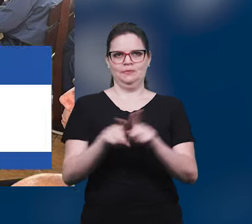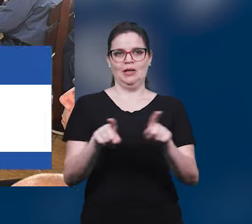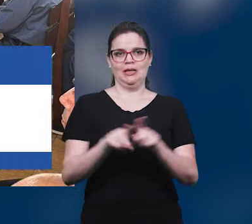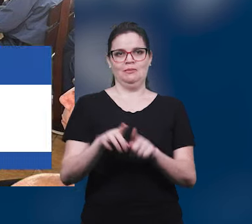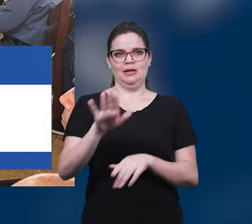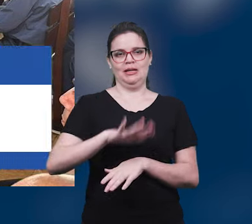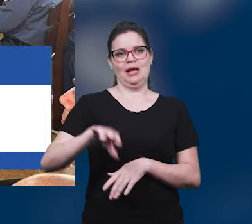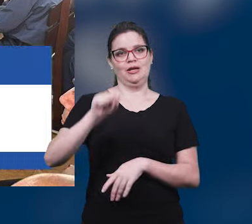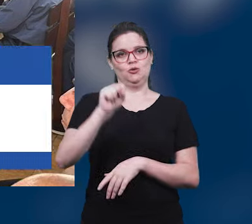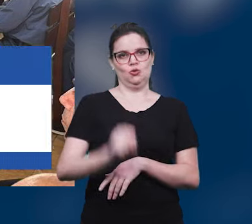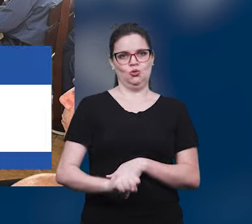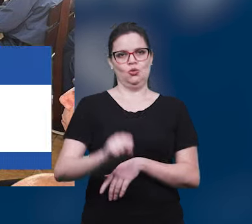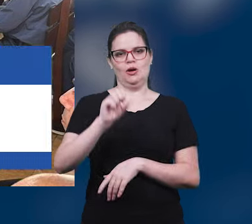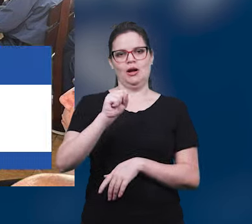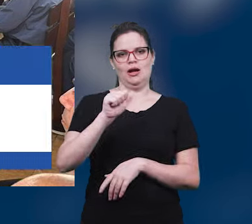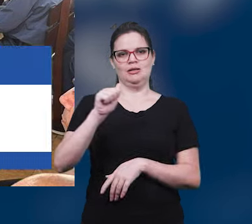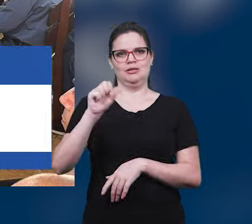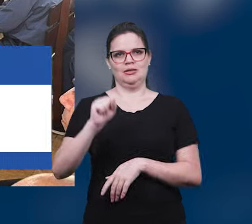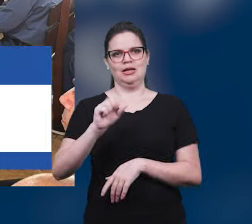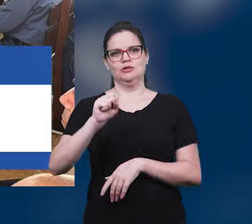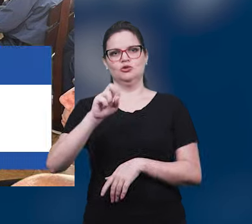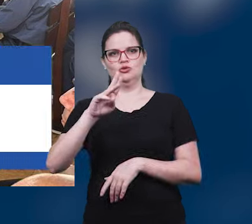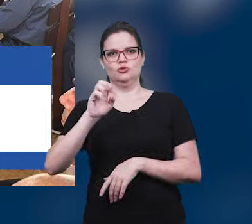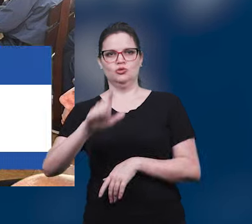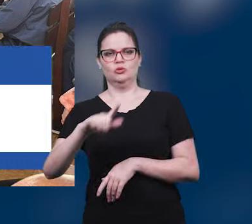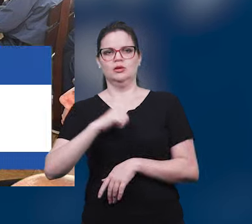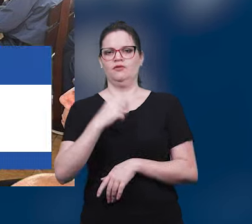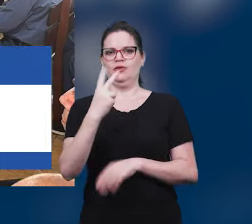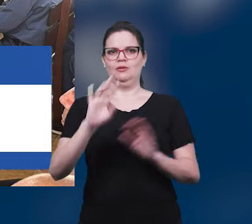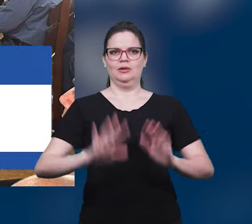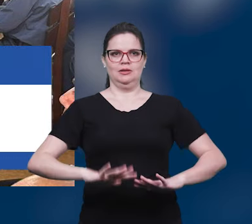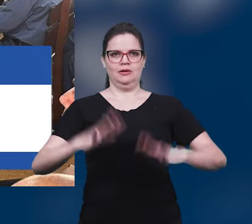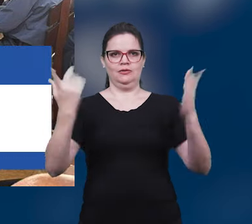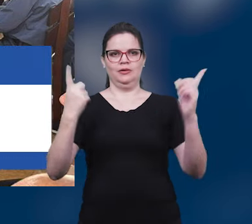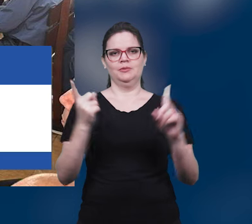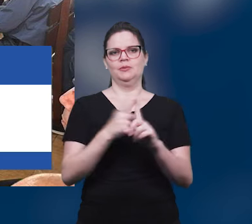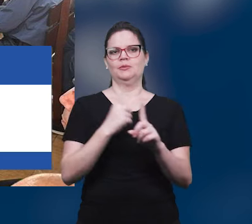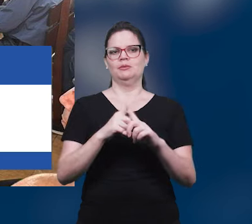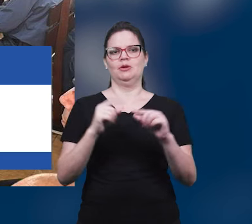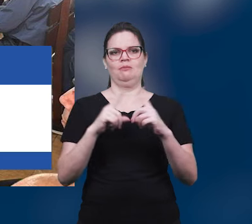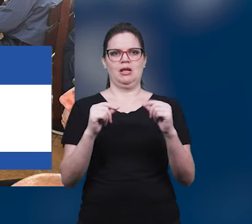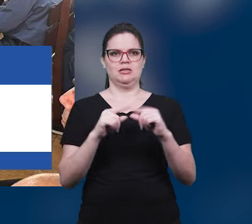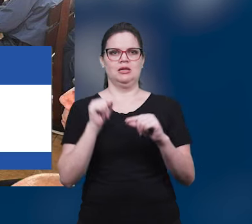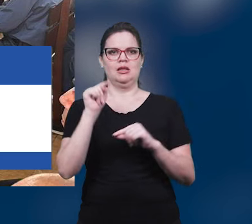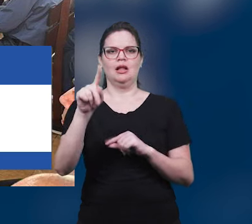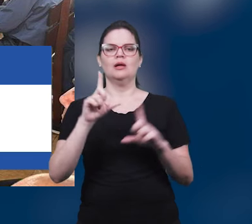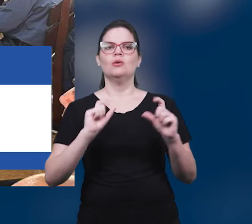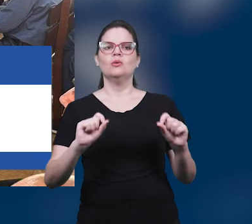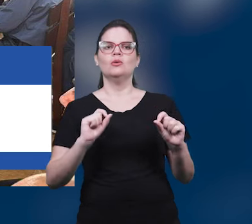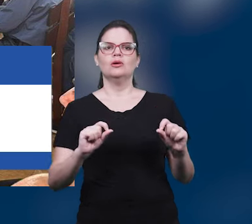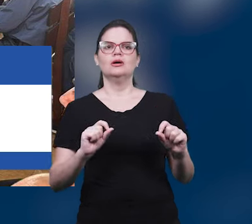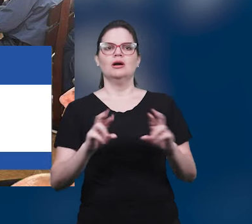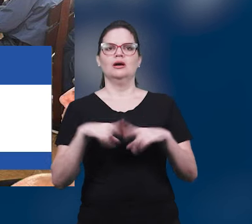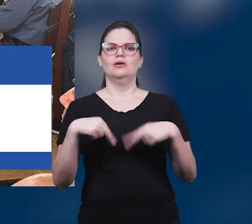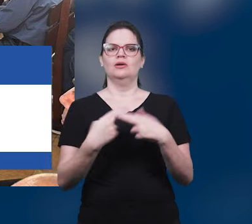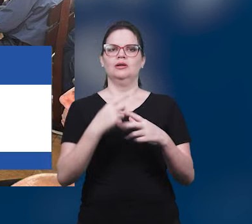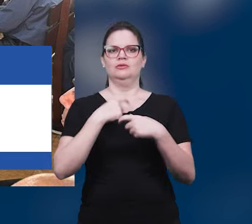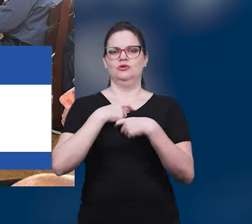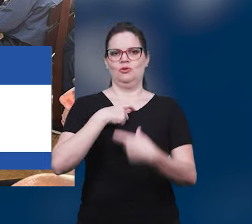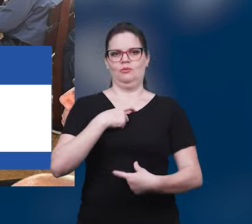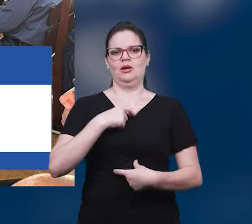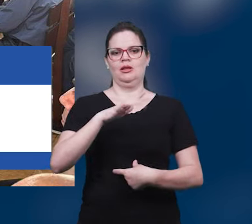Asa Sul nós tivemos ali dois eventos o primeiro que nós queremos destacar foi uma reunião com os obreiros da